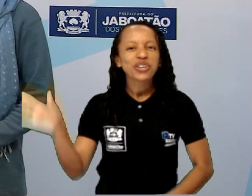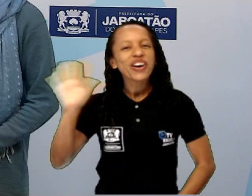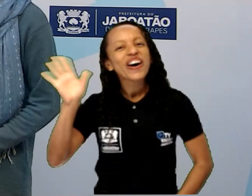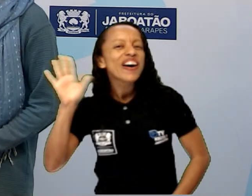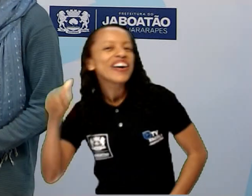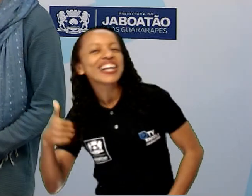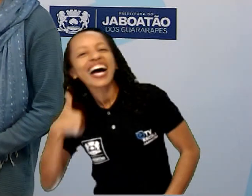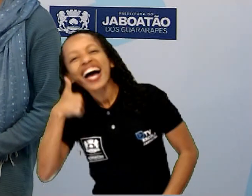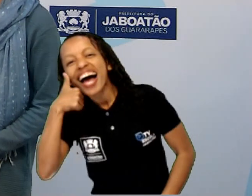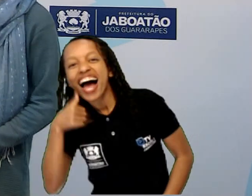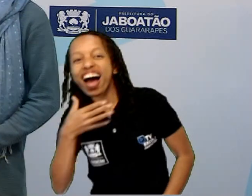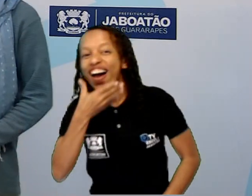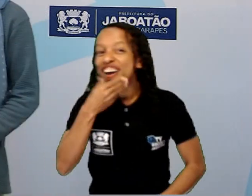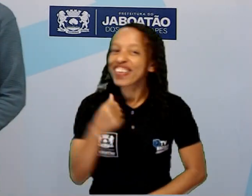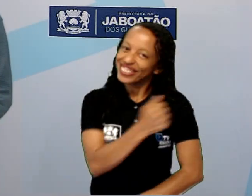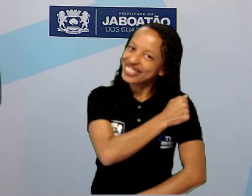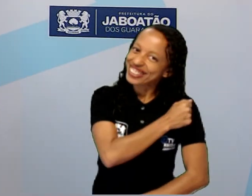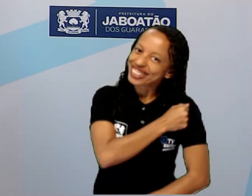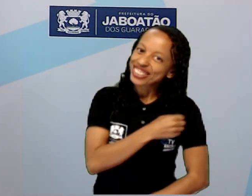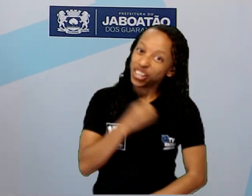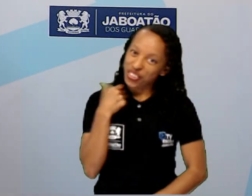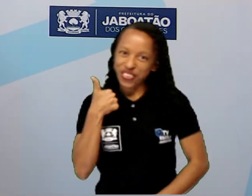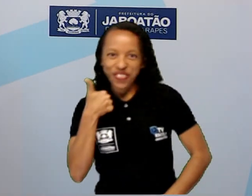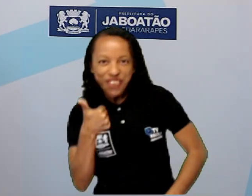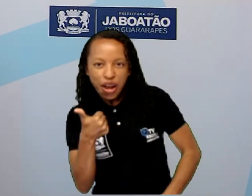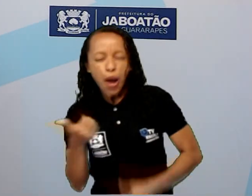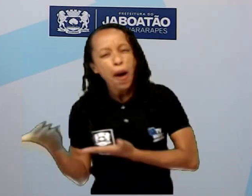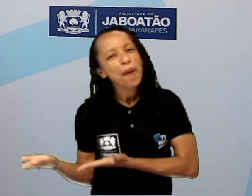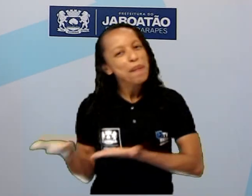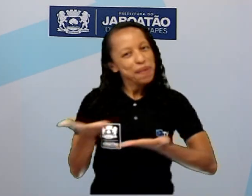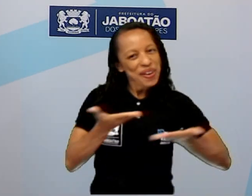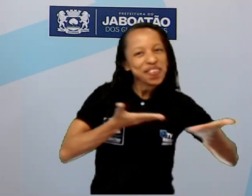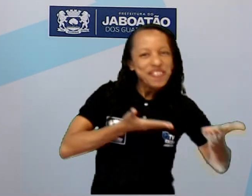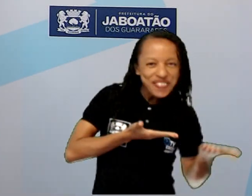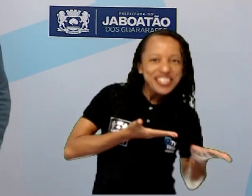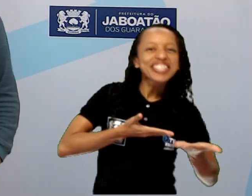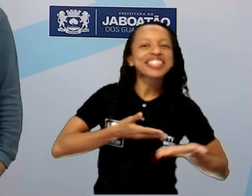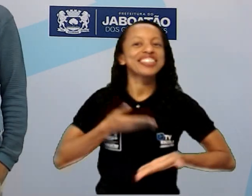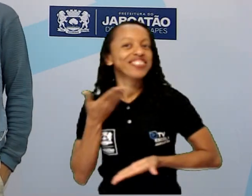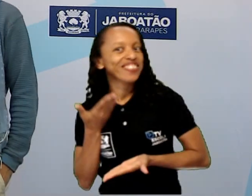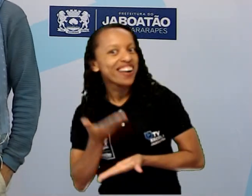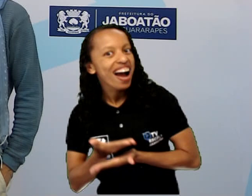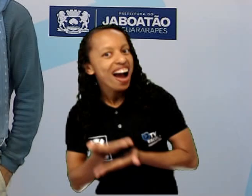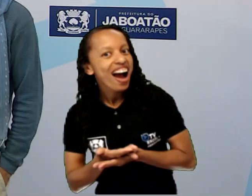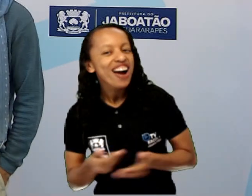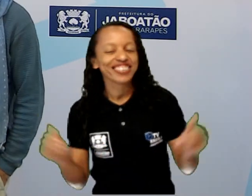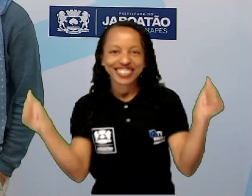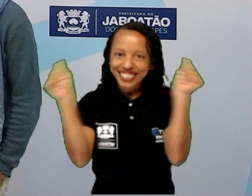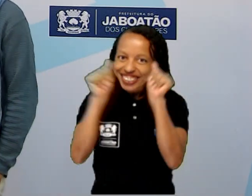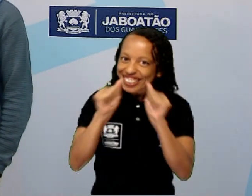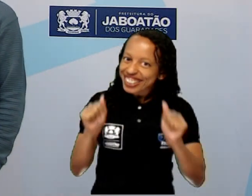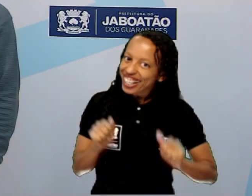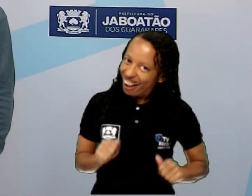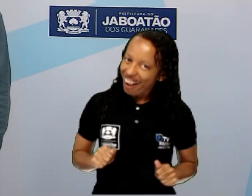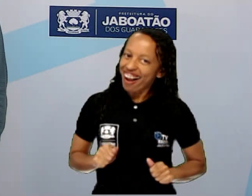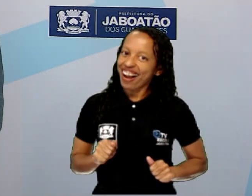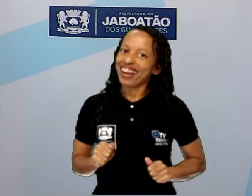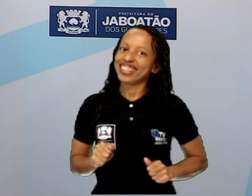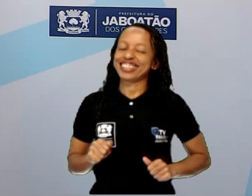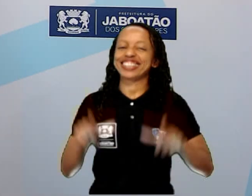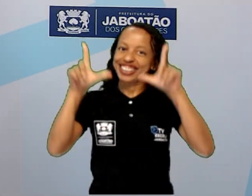Olá, meninas e meninos, tudo bem? Sejam bem-vindas e bem-vindos a mais uma aula de arte da nossa